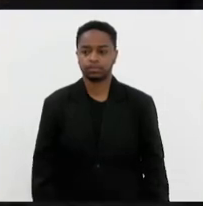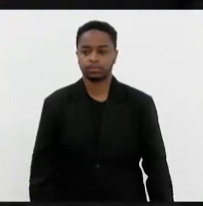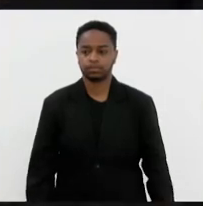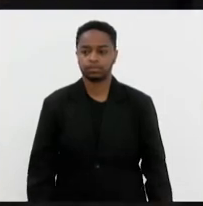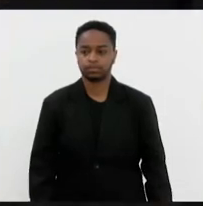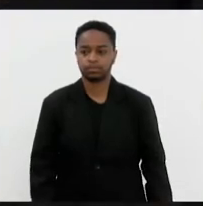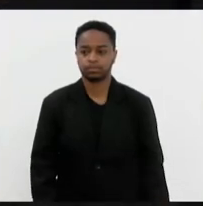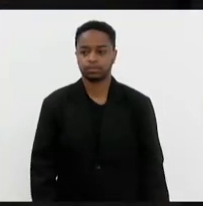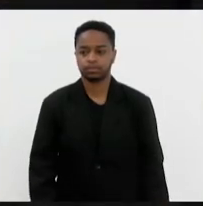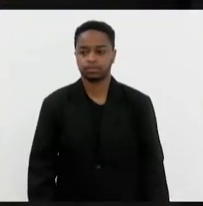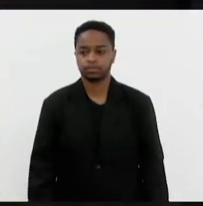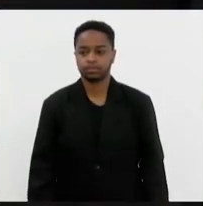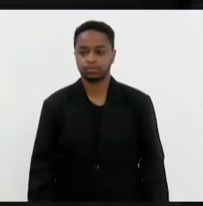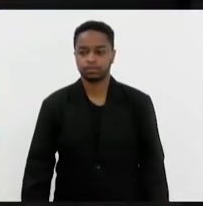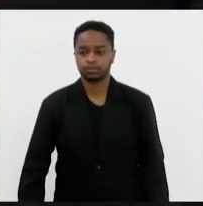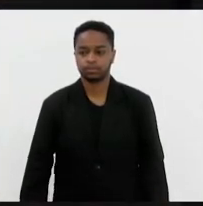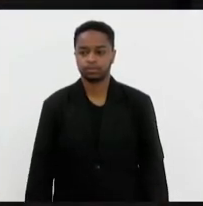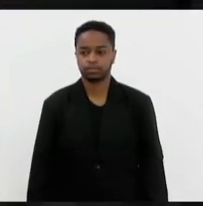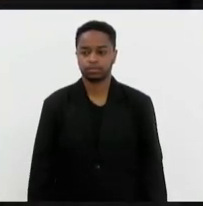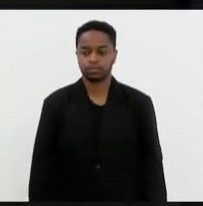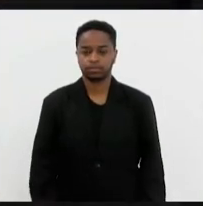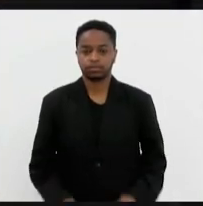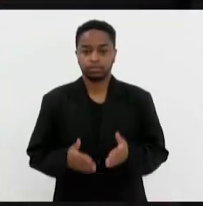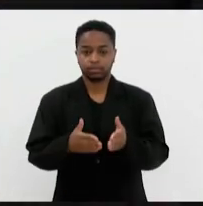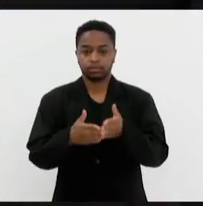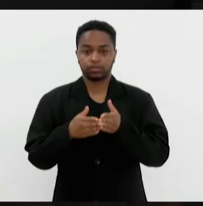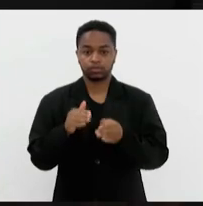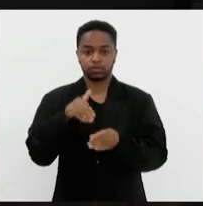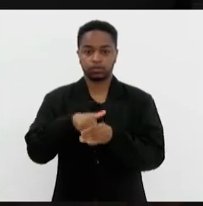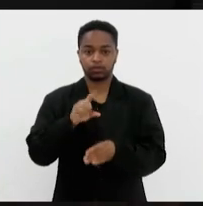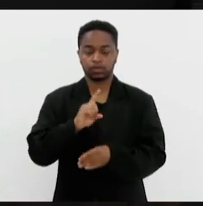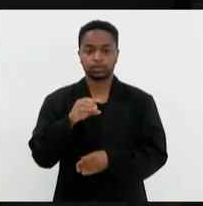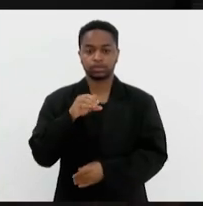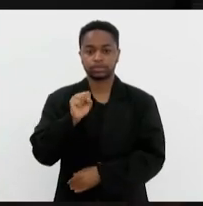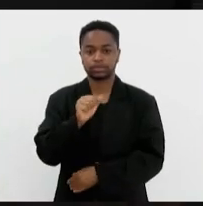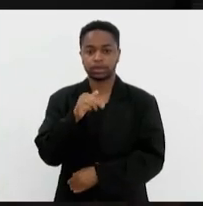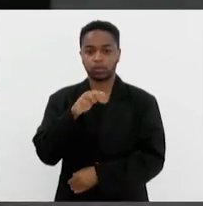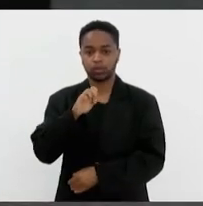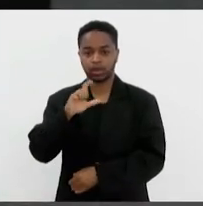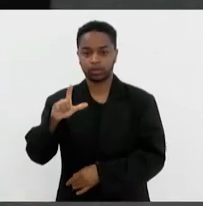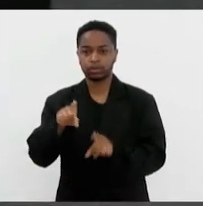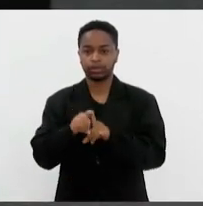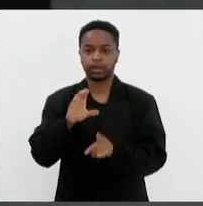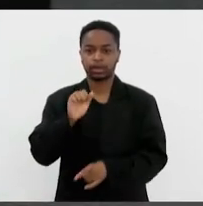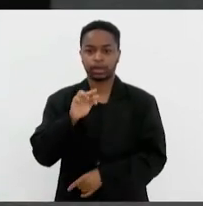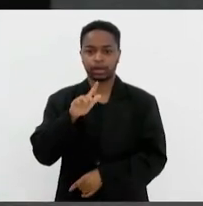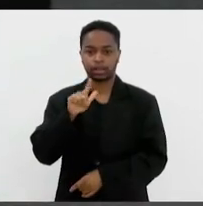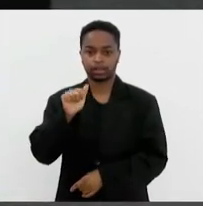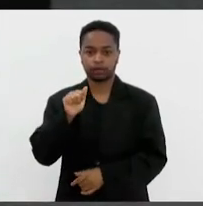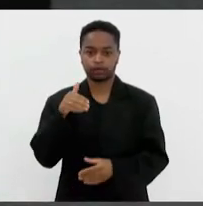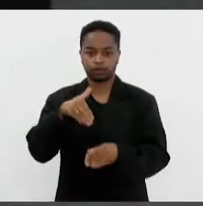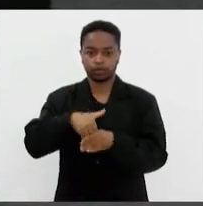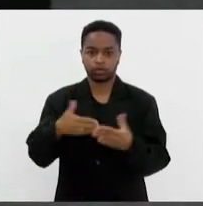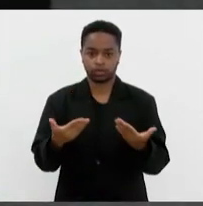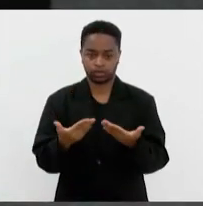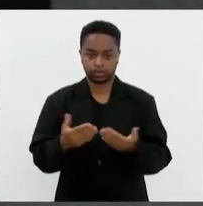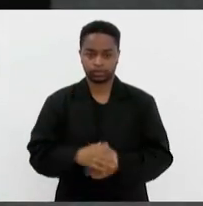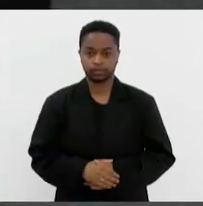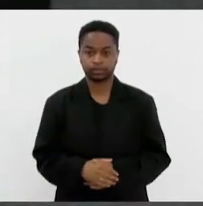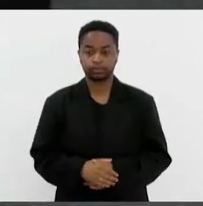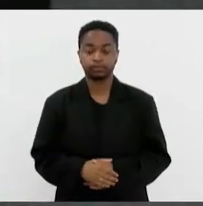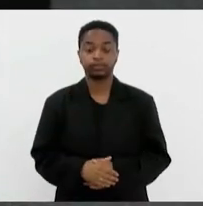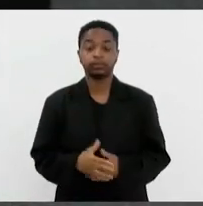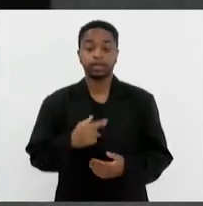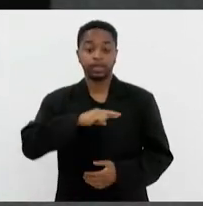Abstenção, Samuel Malafaia. Carla, por favor, para a declaração de voto. Senhor presidente, nobres colegas, religião vem